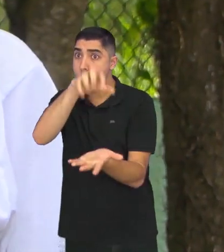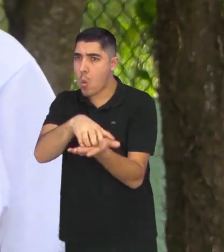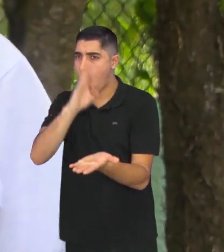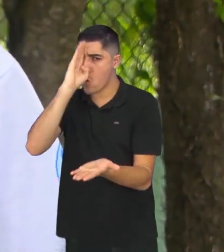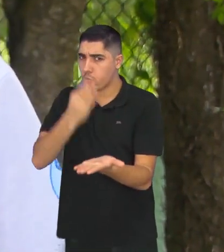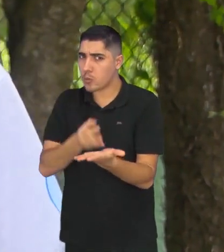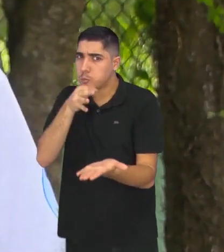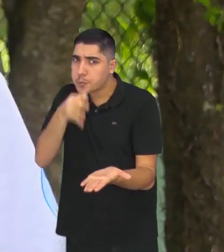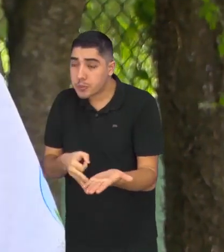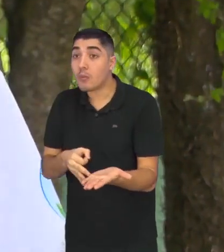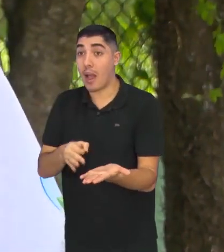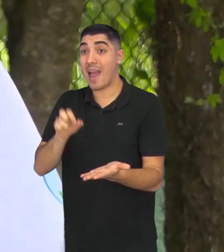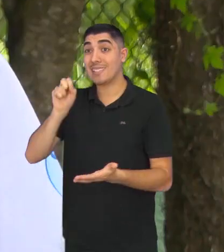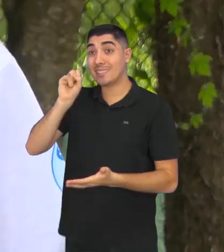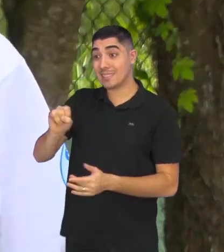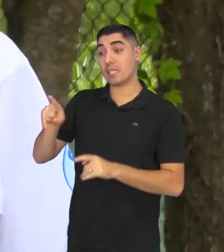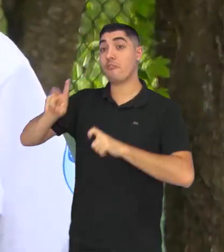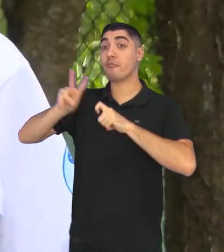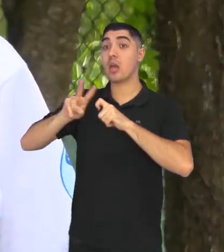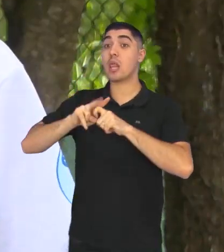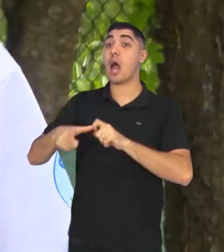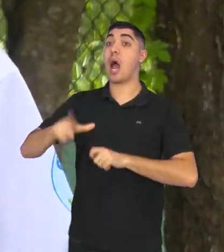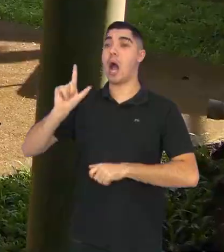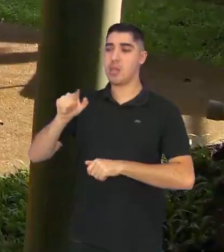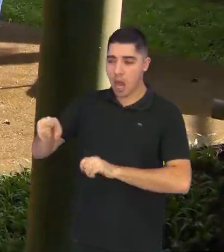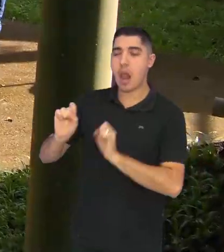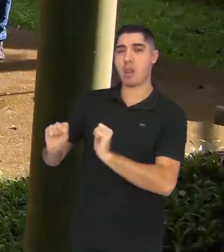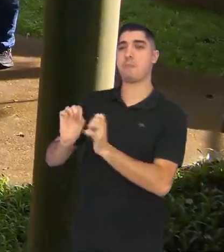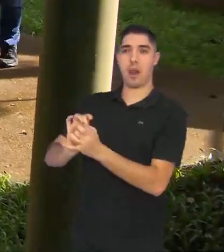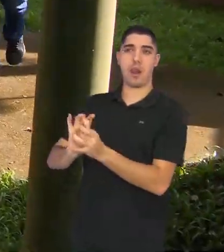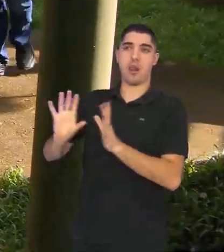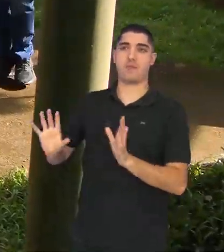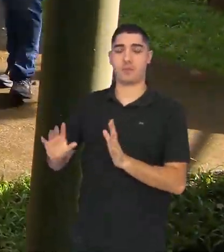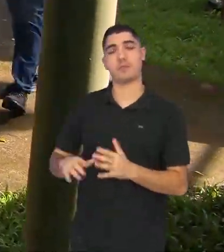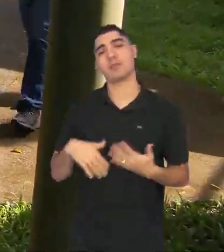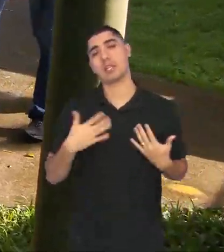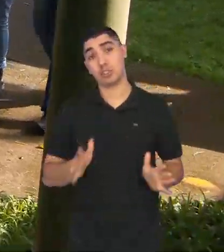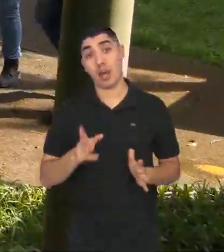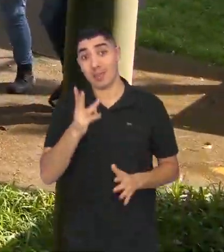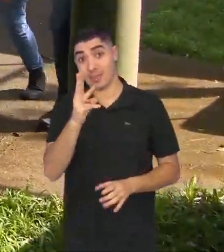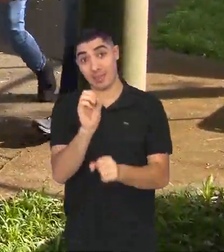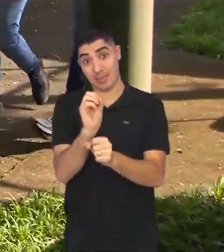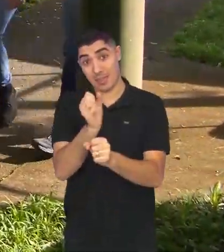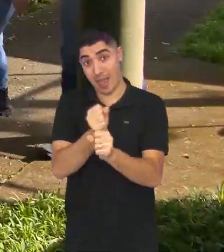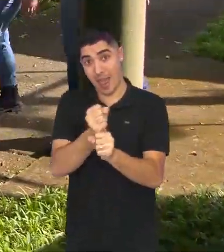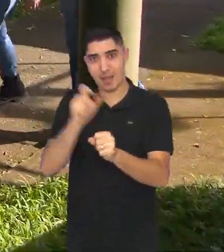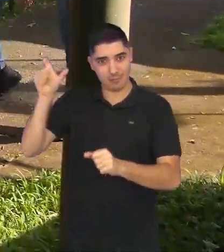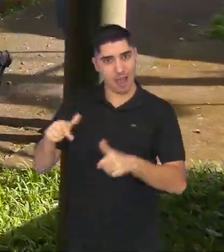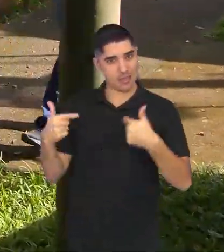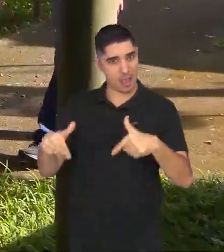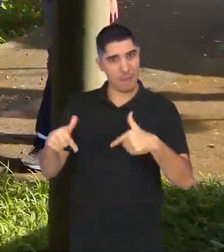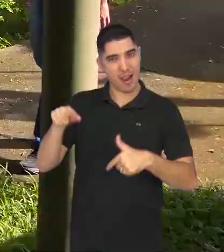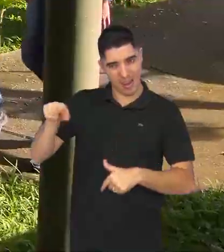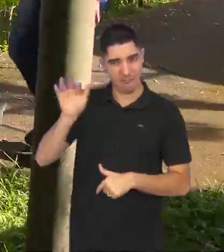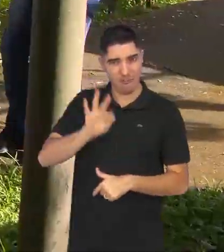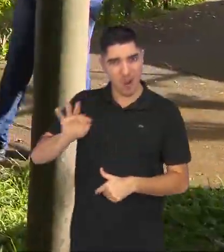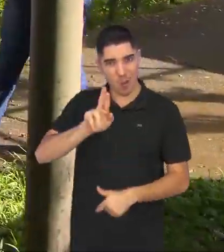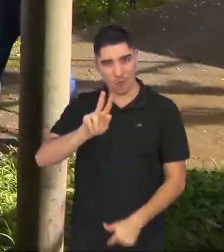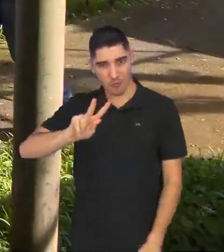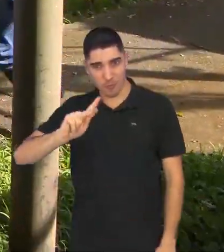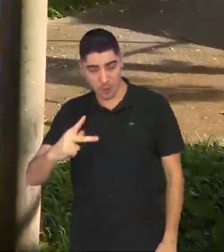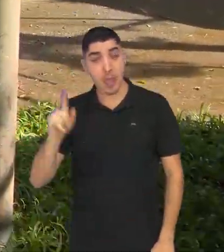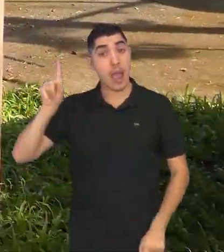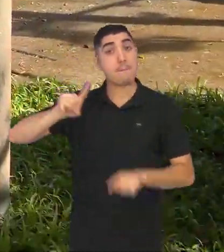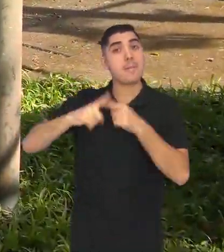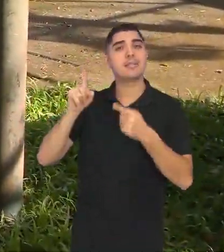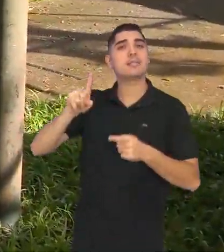órgãos, só depois da alta veterinária. Há mais de 3 décadas na universidade, Valderez destacou um